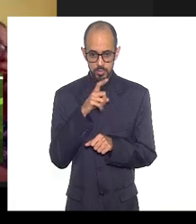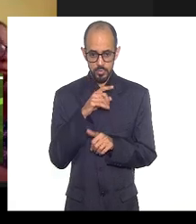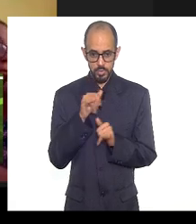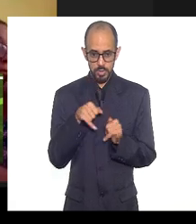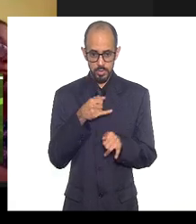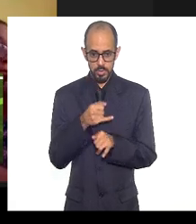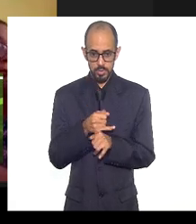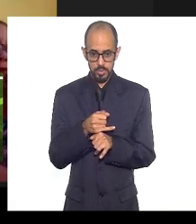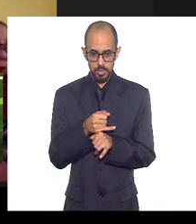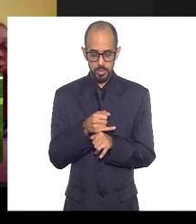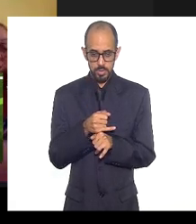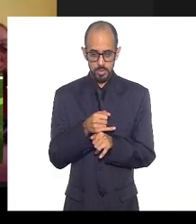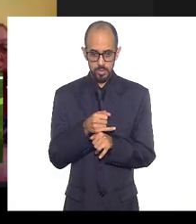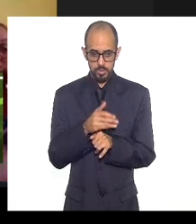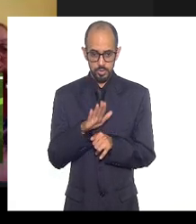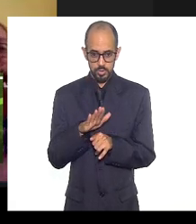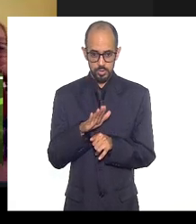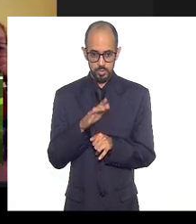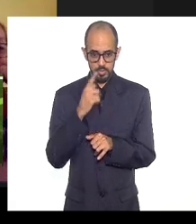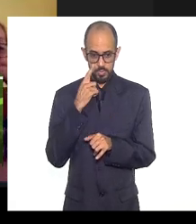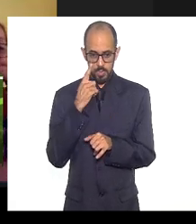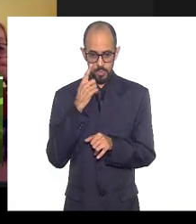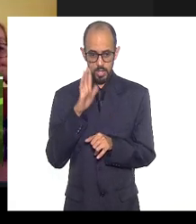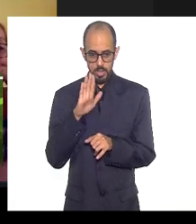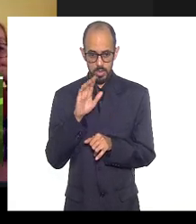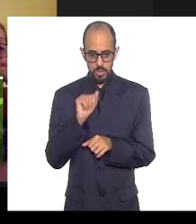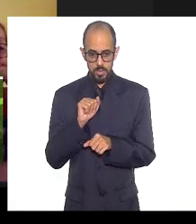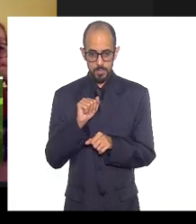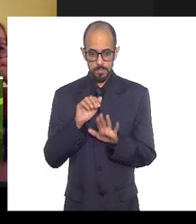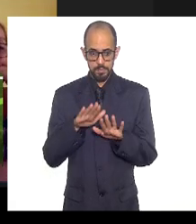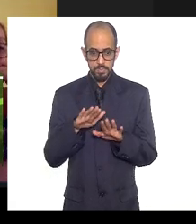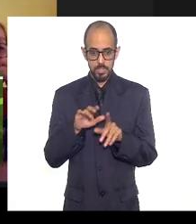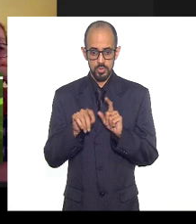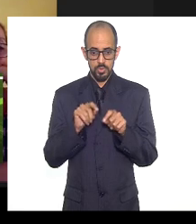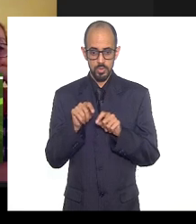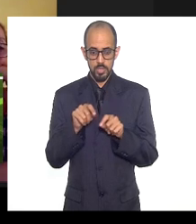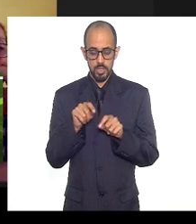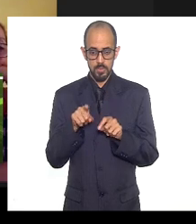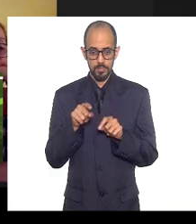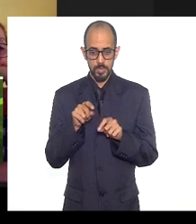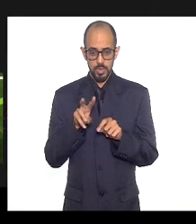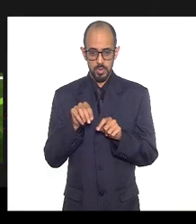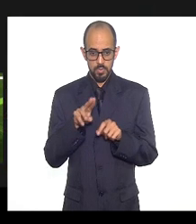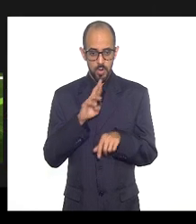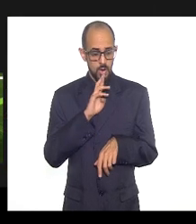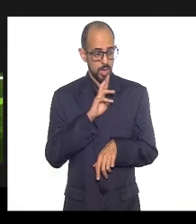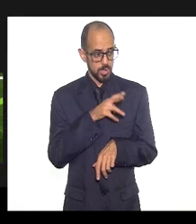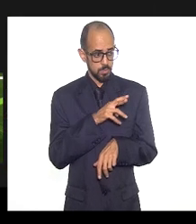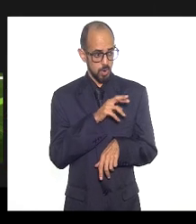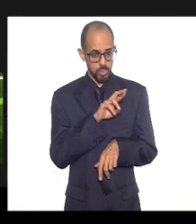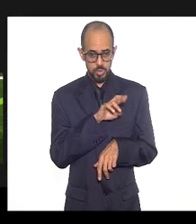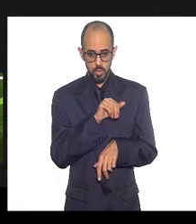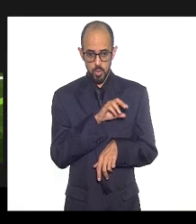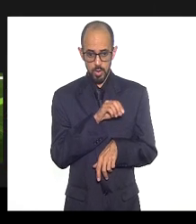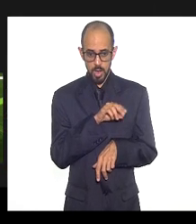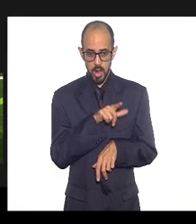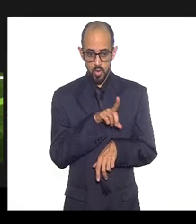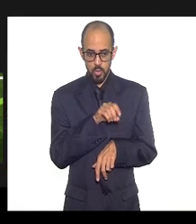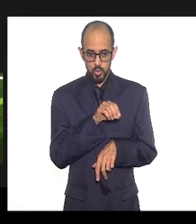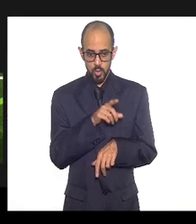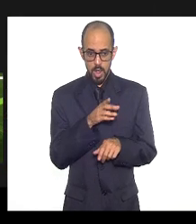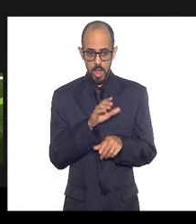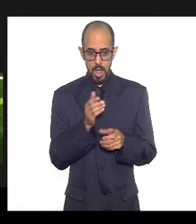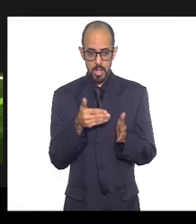com a conexão. De qualquer maneira, já vou responder ao senhor Ronaldo enquanto ele recupera